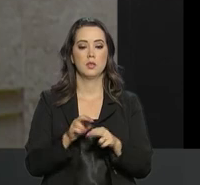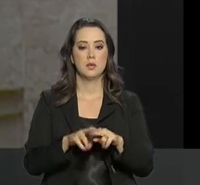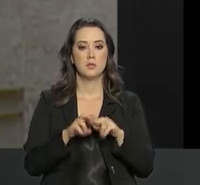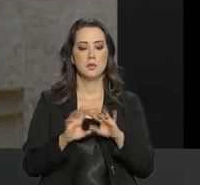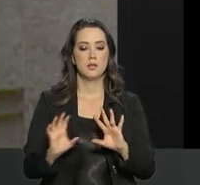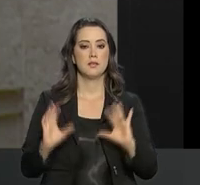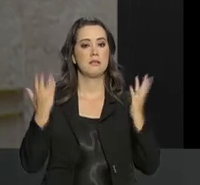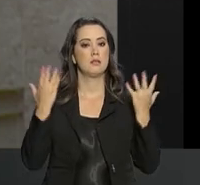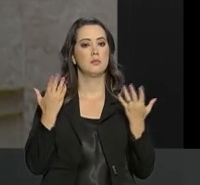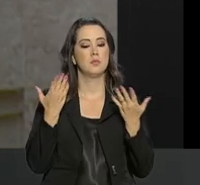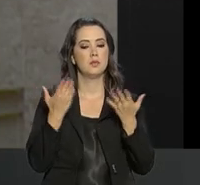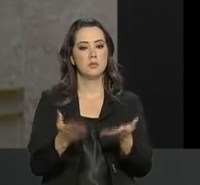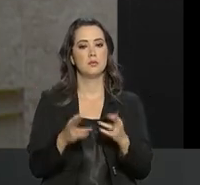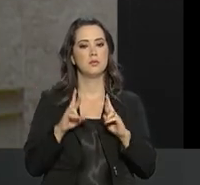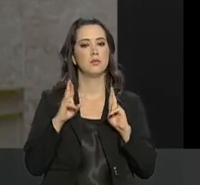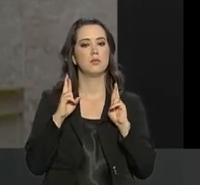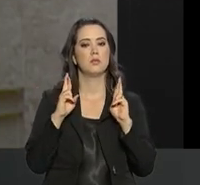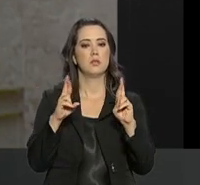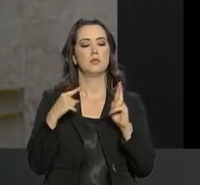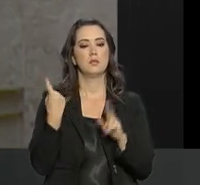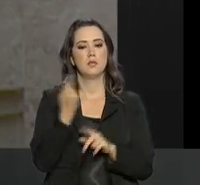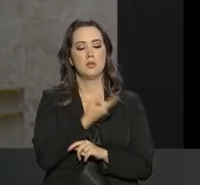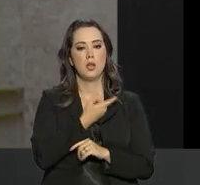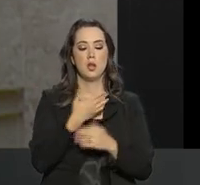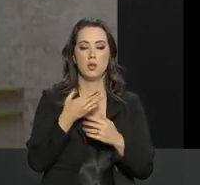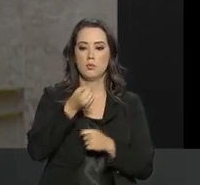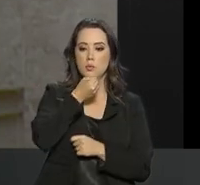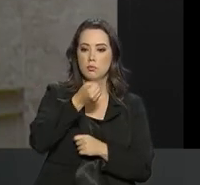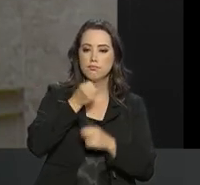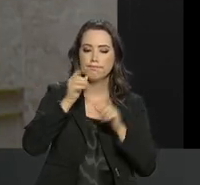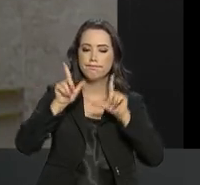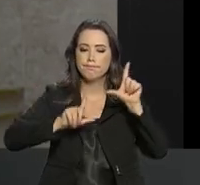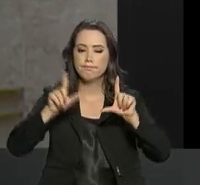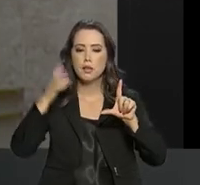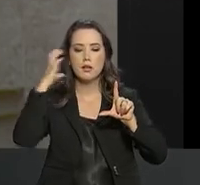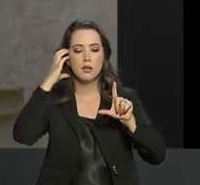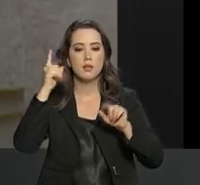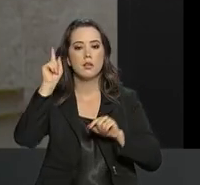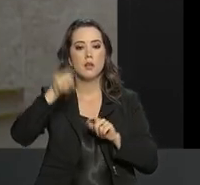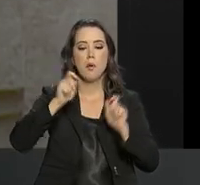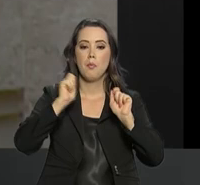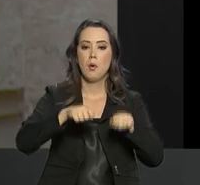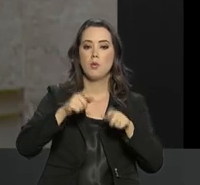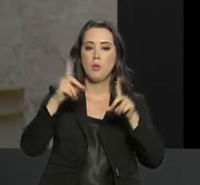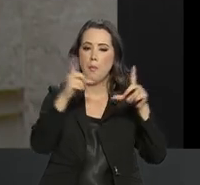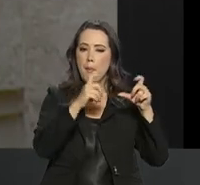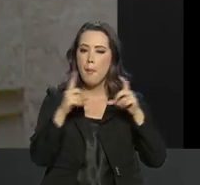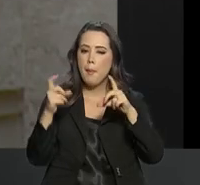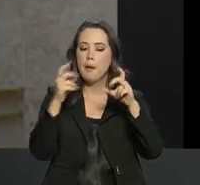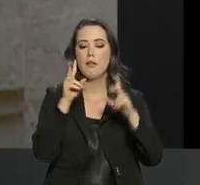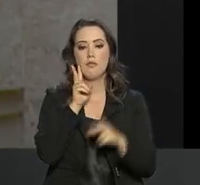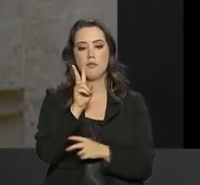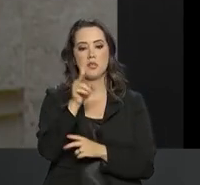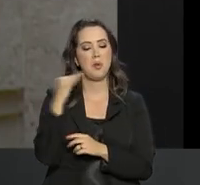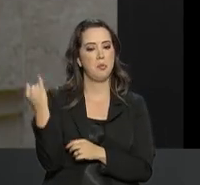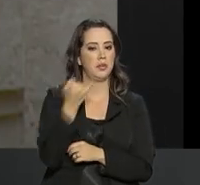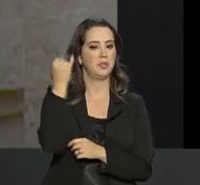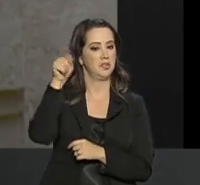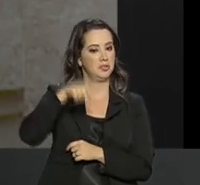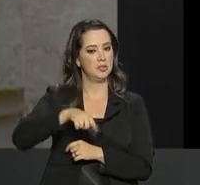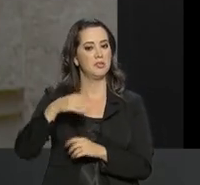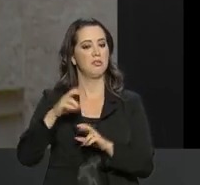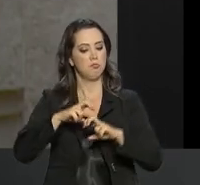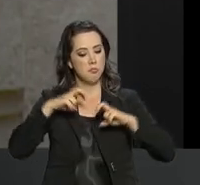por esta solenidade. Espero que toda a nossa imprensa que esteja aí seja capaz de registrar a grandeza deste ato